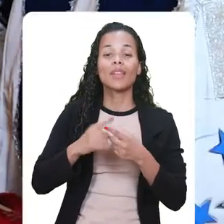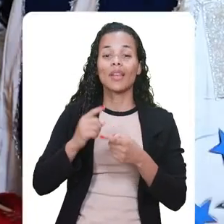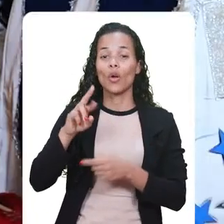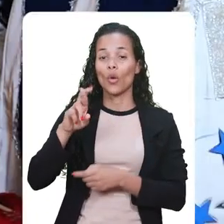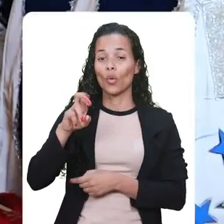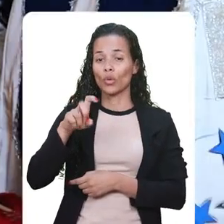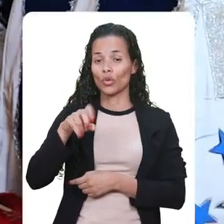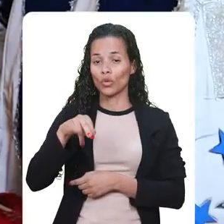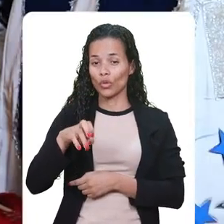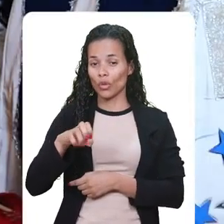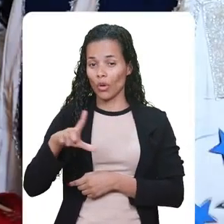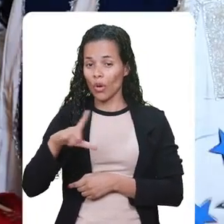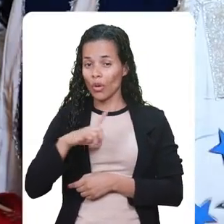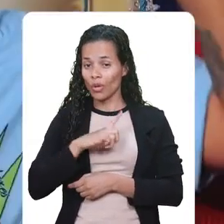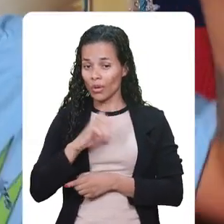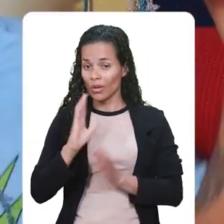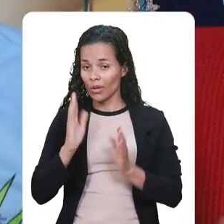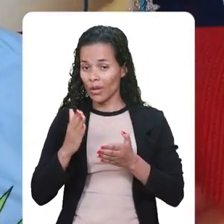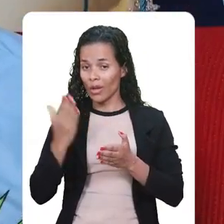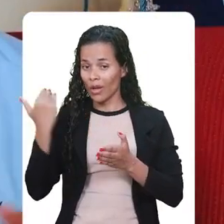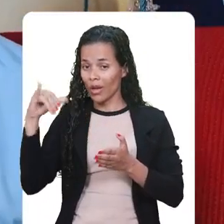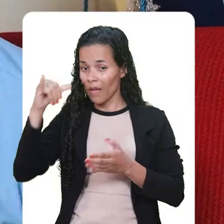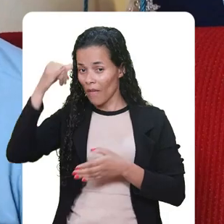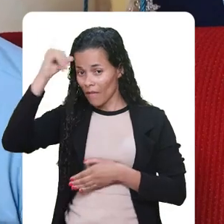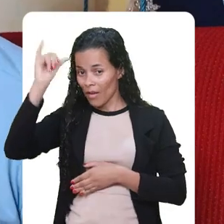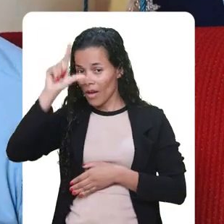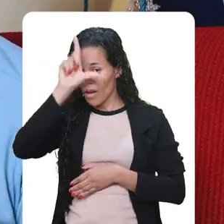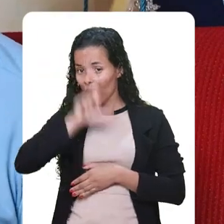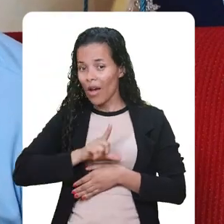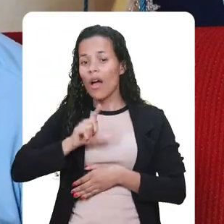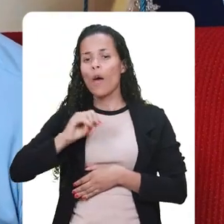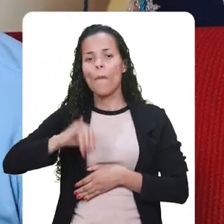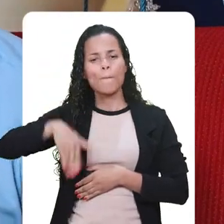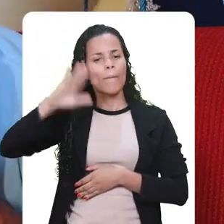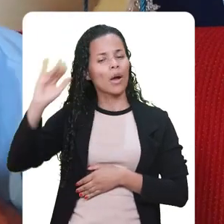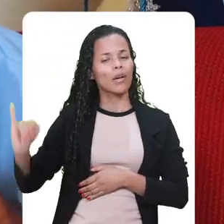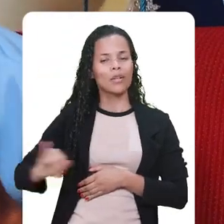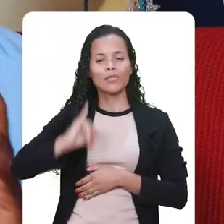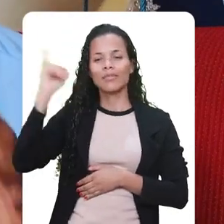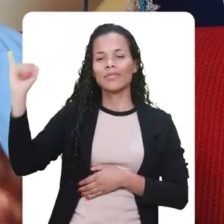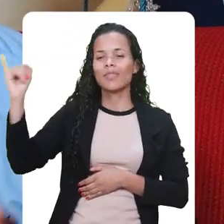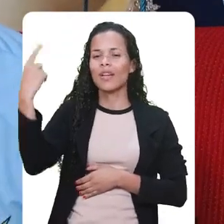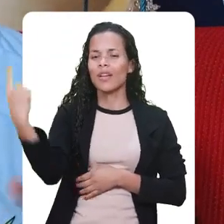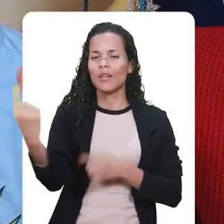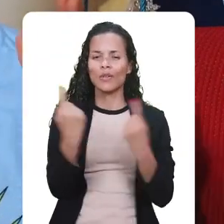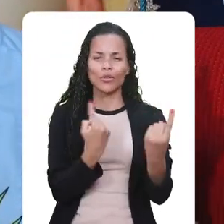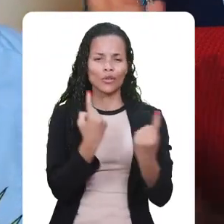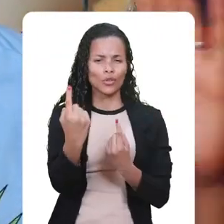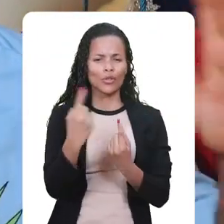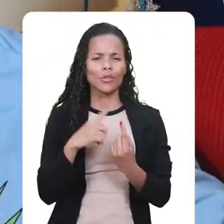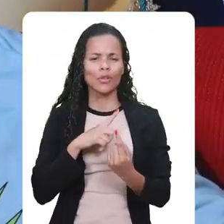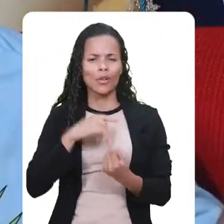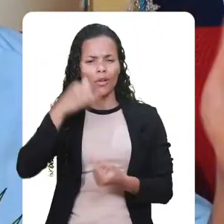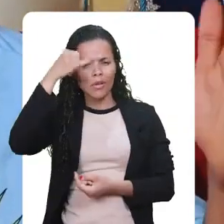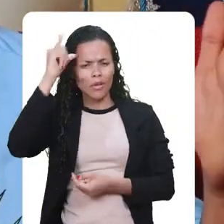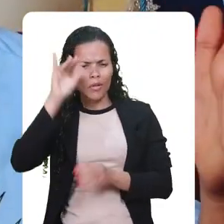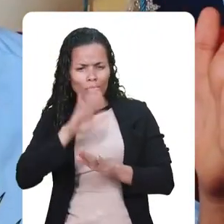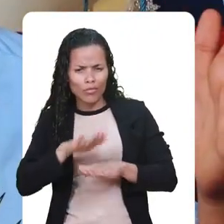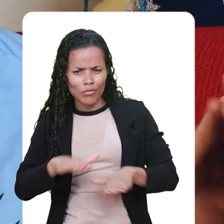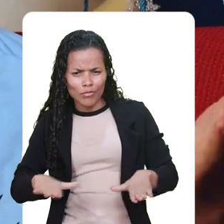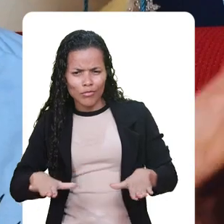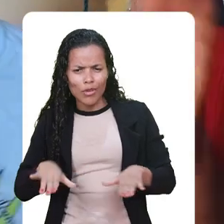rouxinol? Porque existia a vaca, que era o elemento principal, e cada uma trazia um boizinho, que eram uns